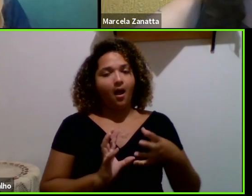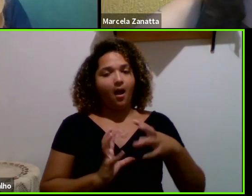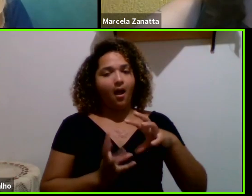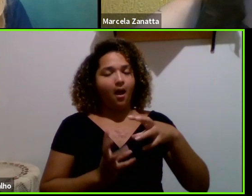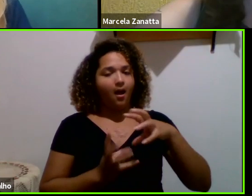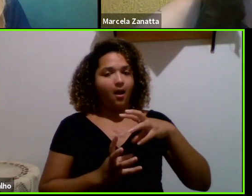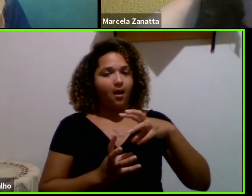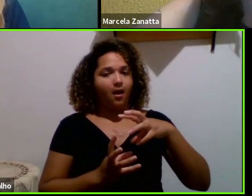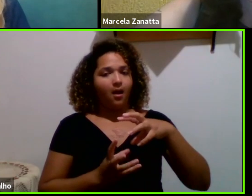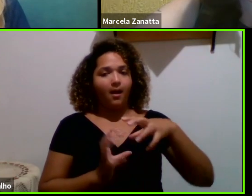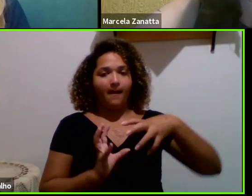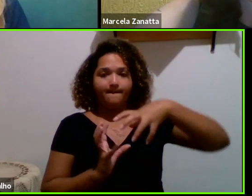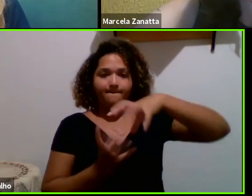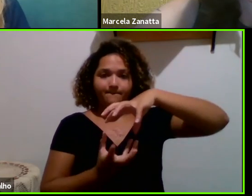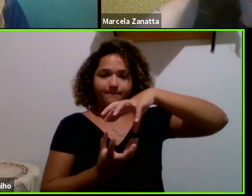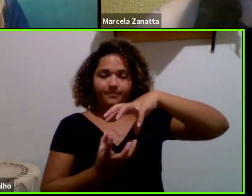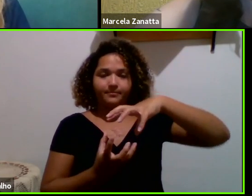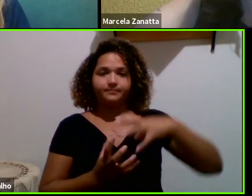ampliação